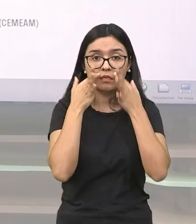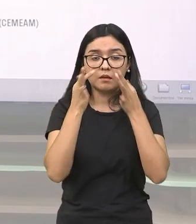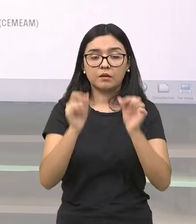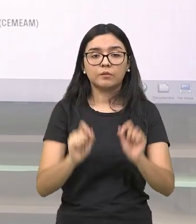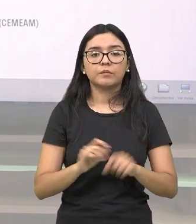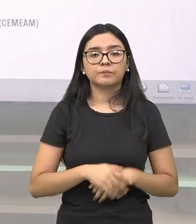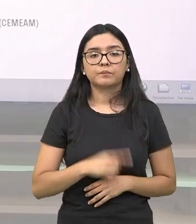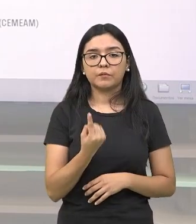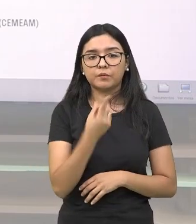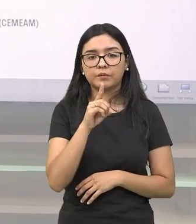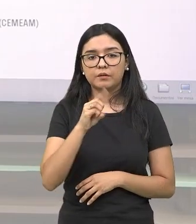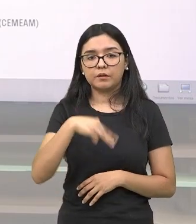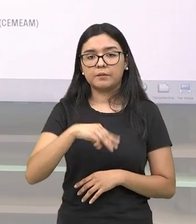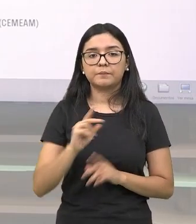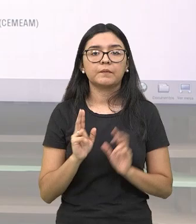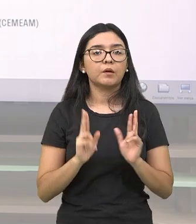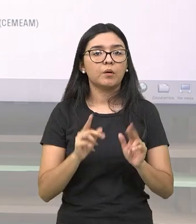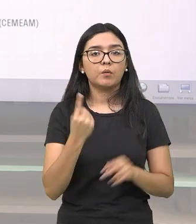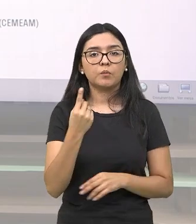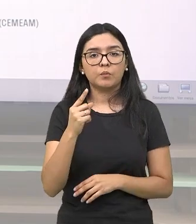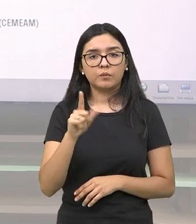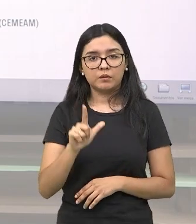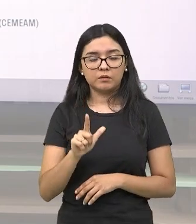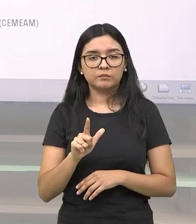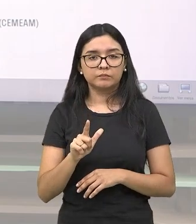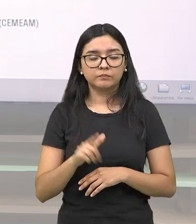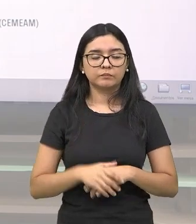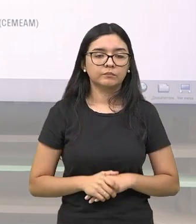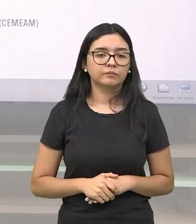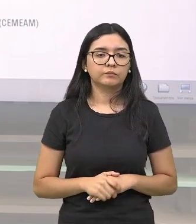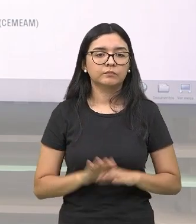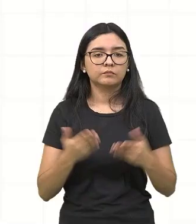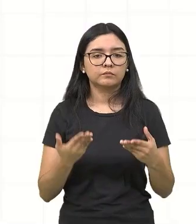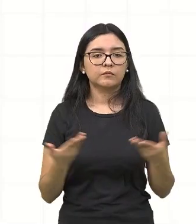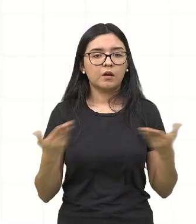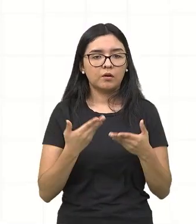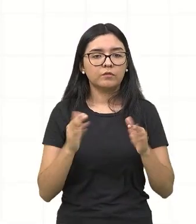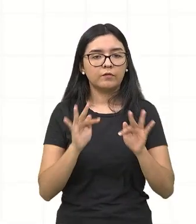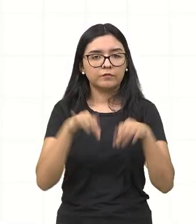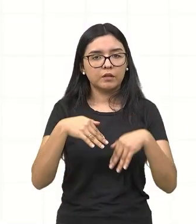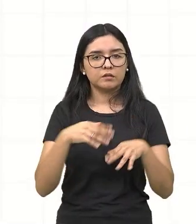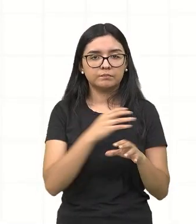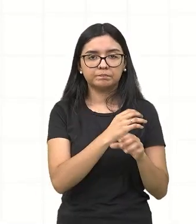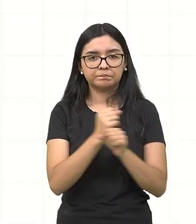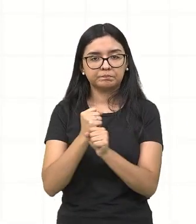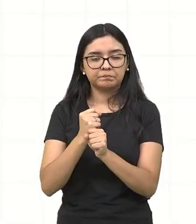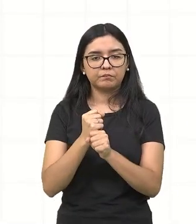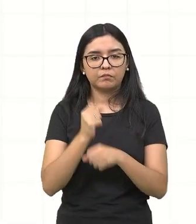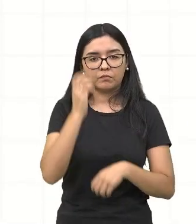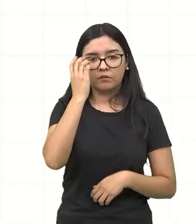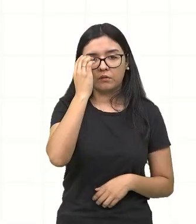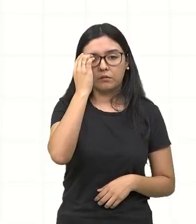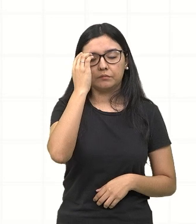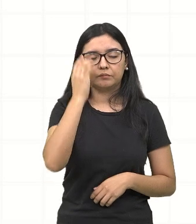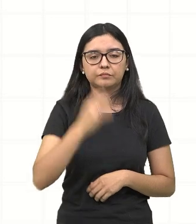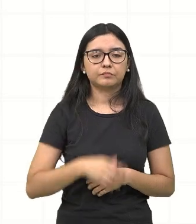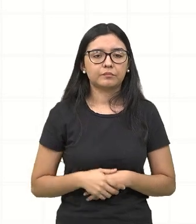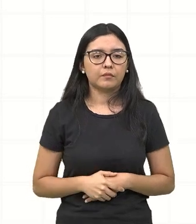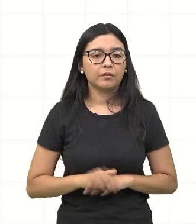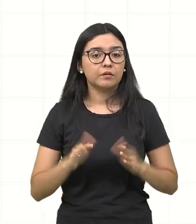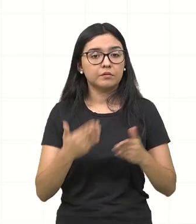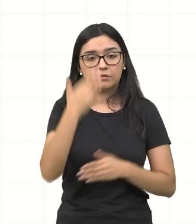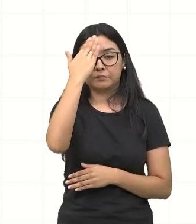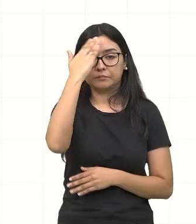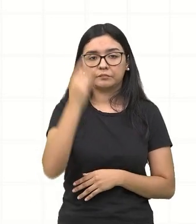decímetro cúbico equivale a 1 litro. Tudo bem? Então, vamos finalizar nossa questão aqui, ó. Então, olha só. Sabendo